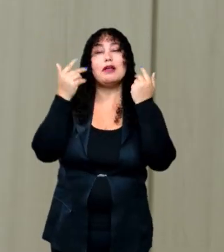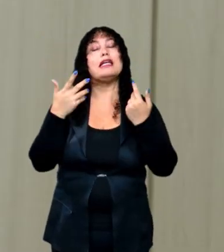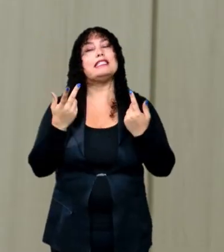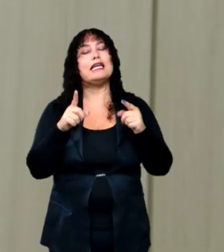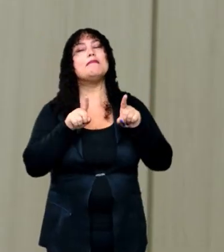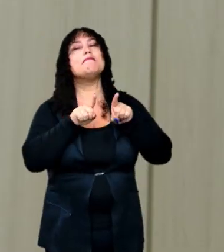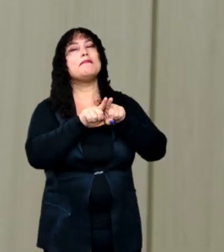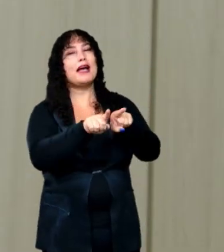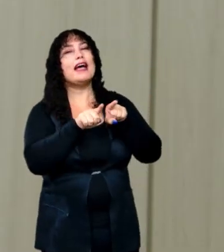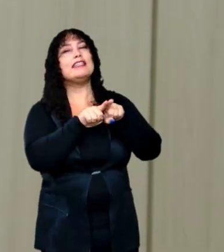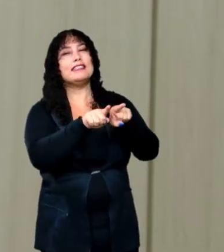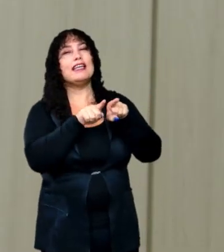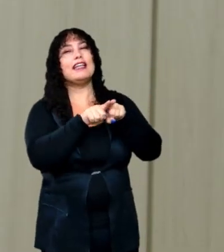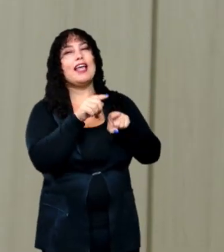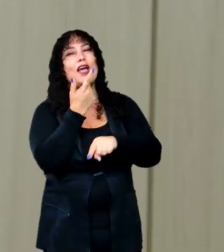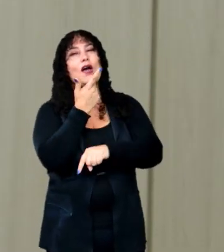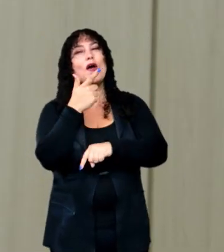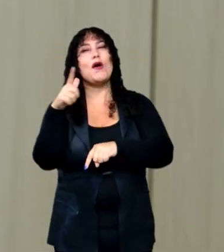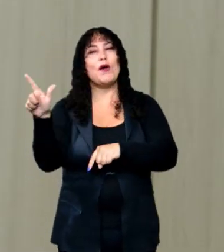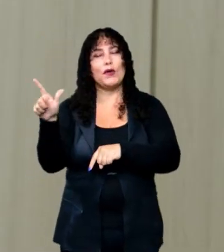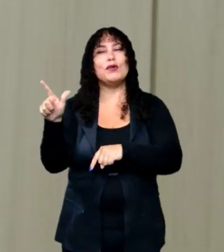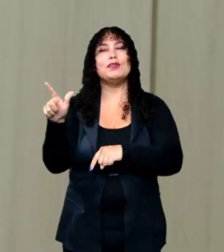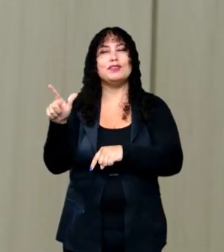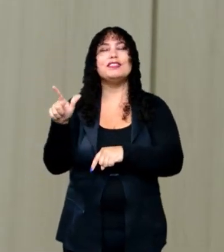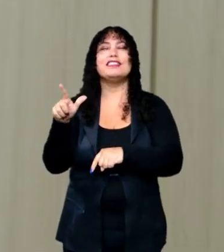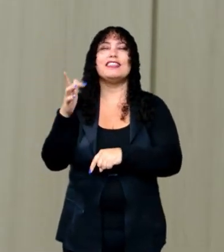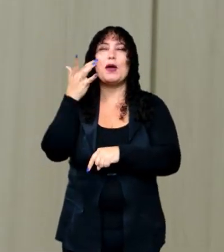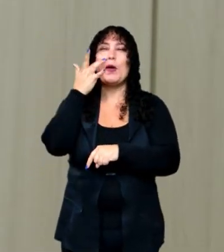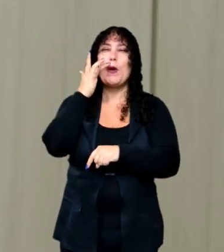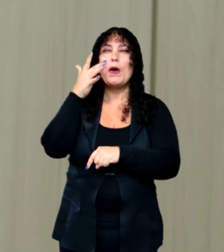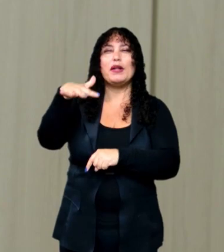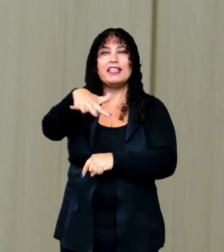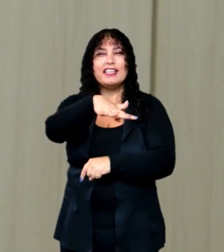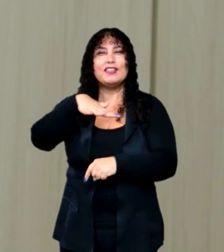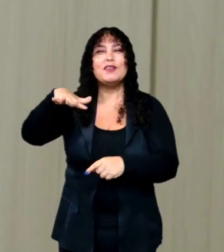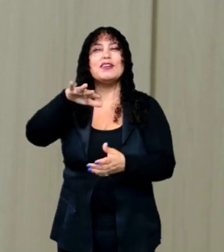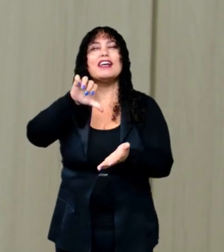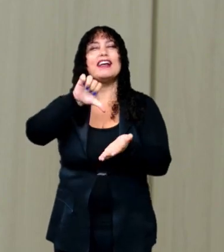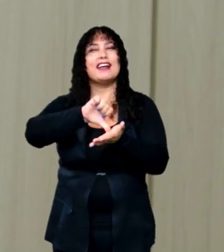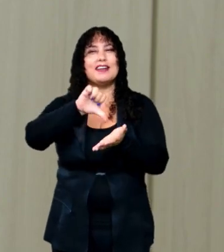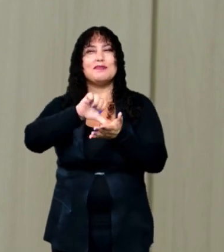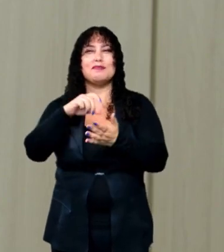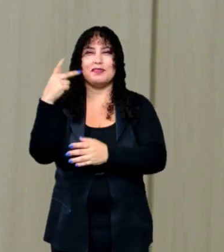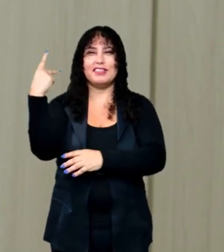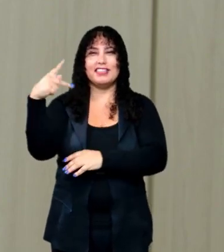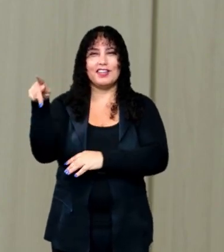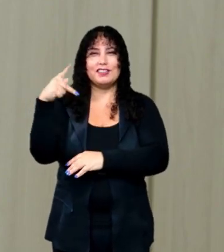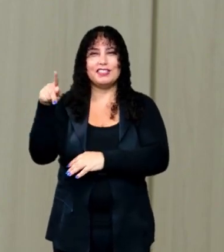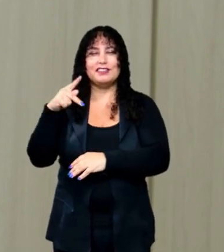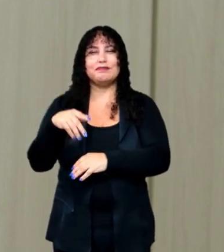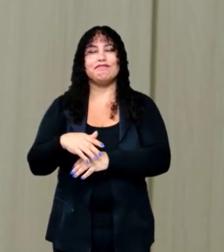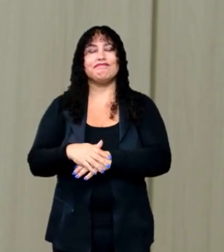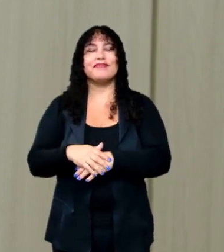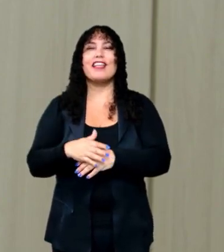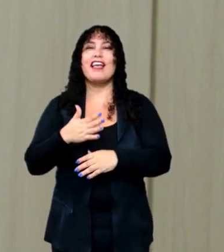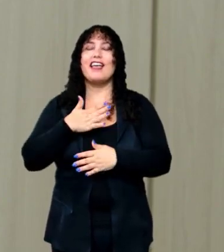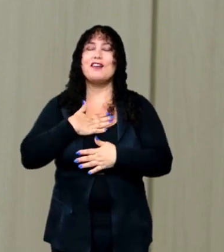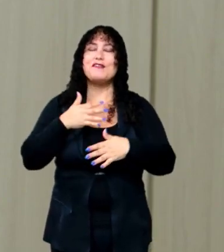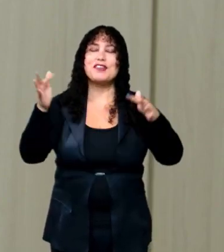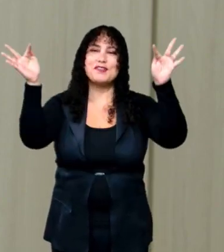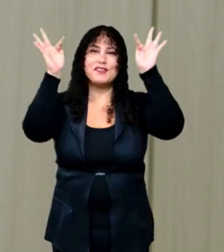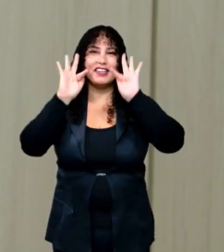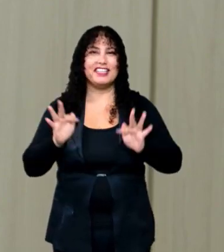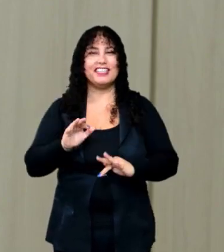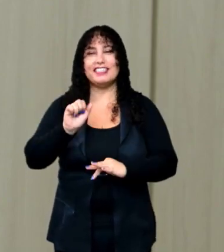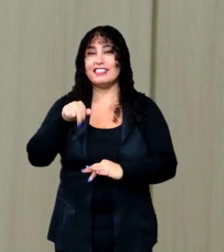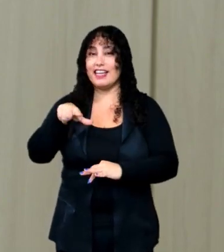parceria é um ouro que a gente tem ali, né, no Campus Planaltina. E eu fico muito feliz, Ana, que